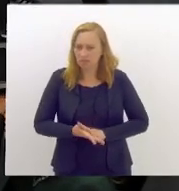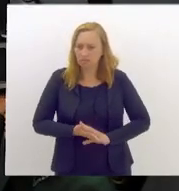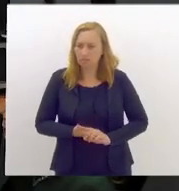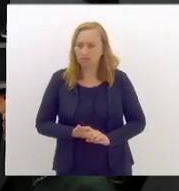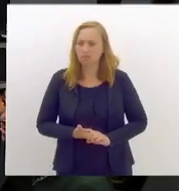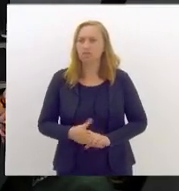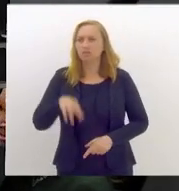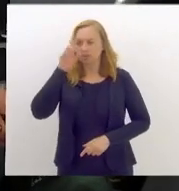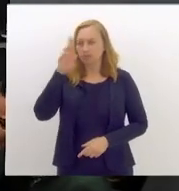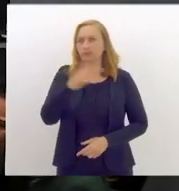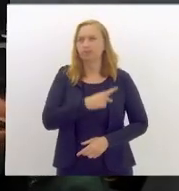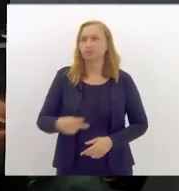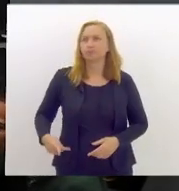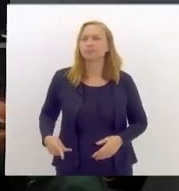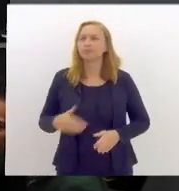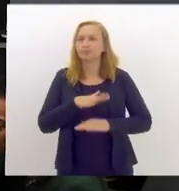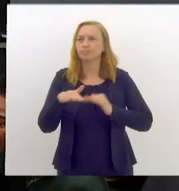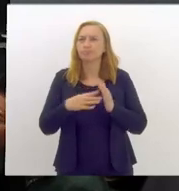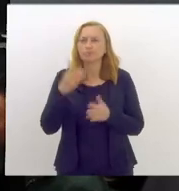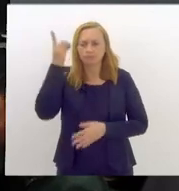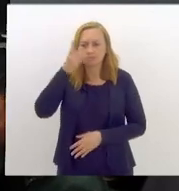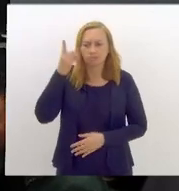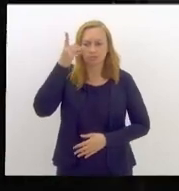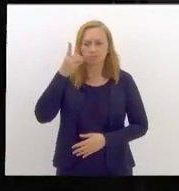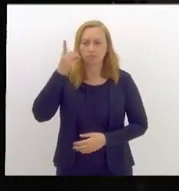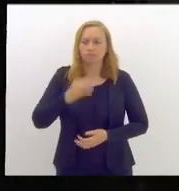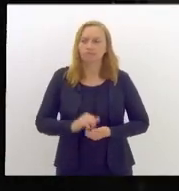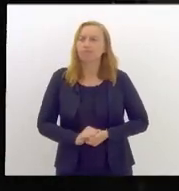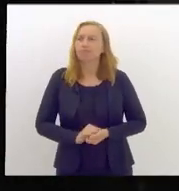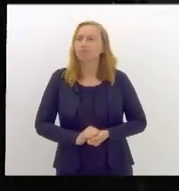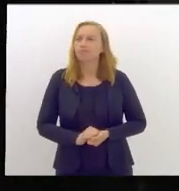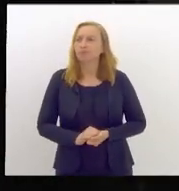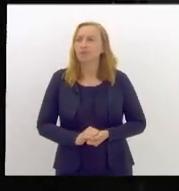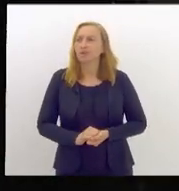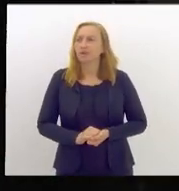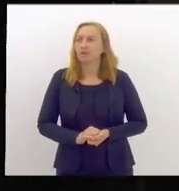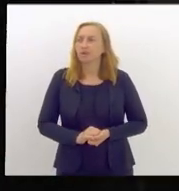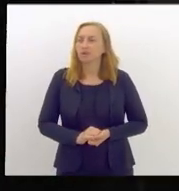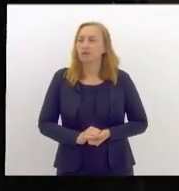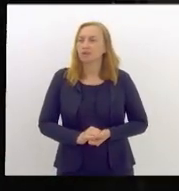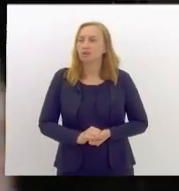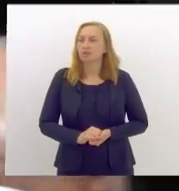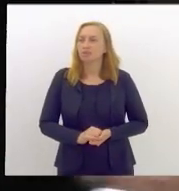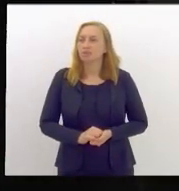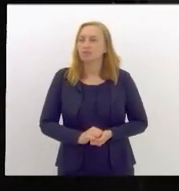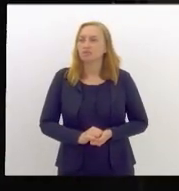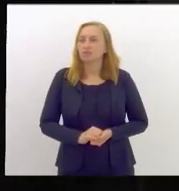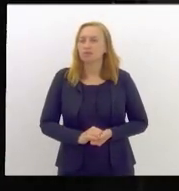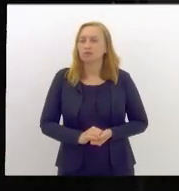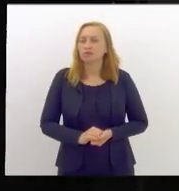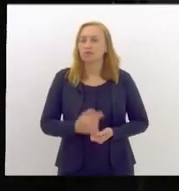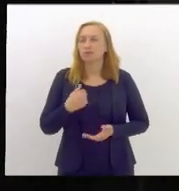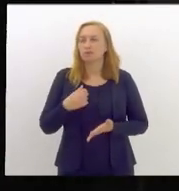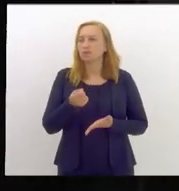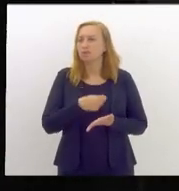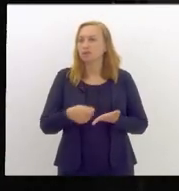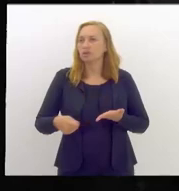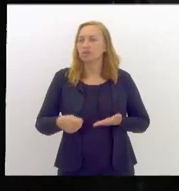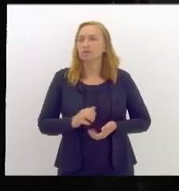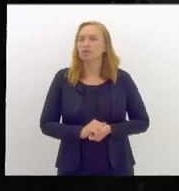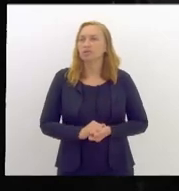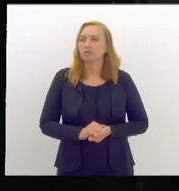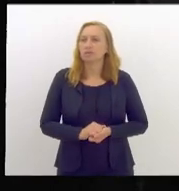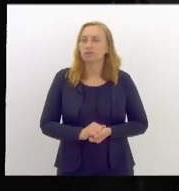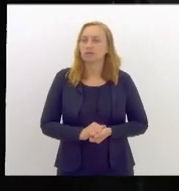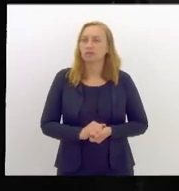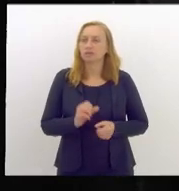senhor presidente senhoras deputadas senhores Deputados também me inscrevi fiz questão de me inscrever para